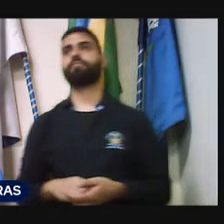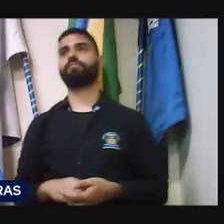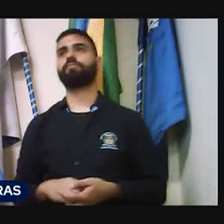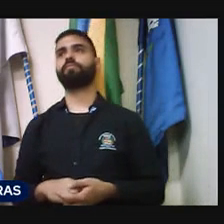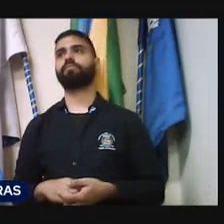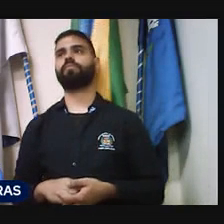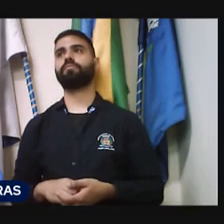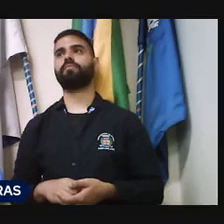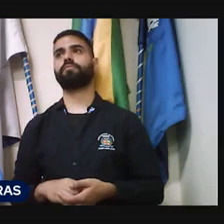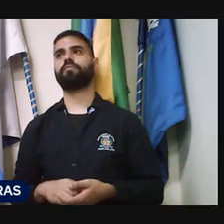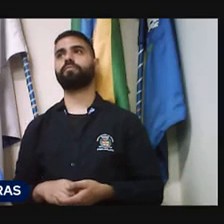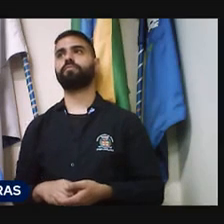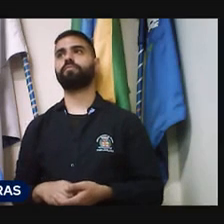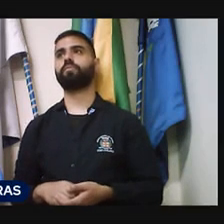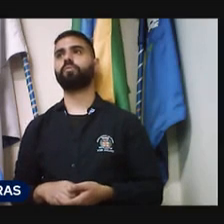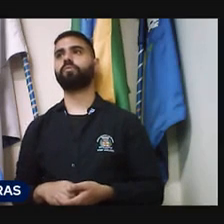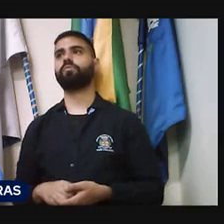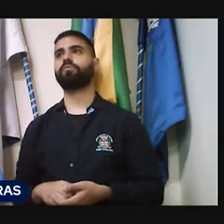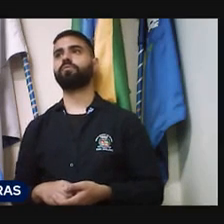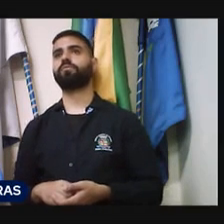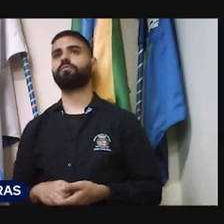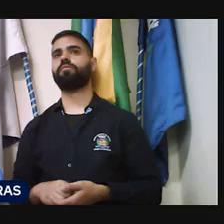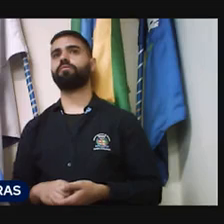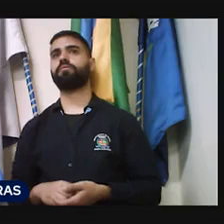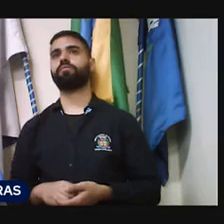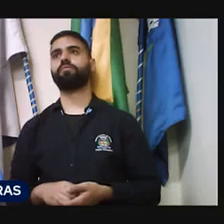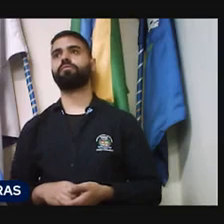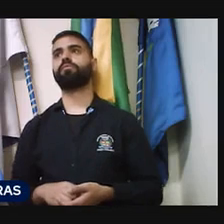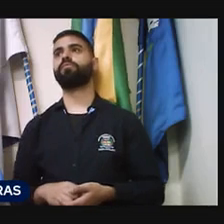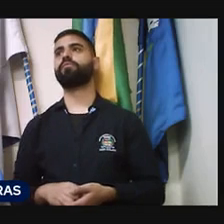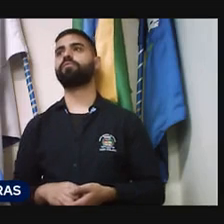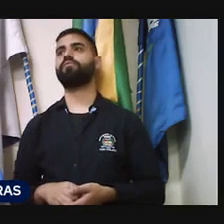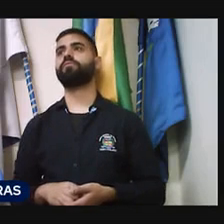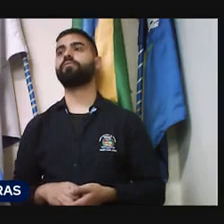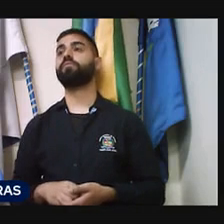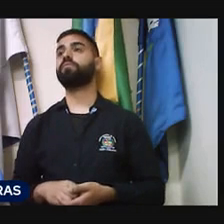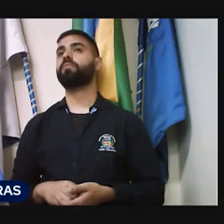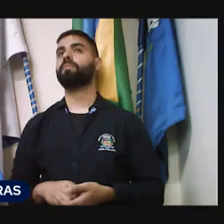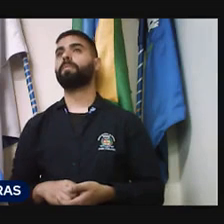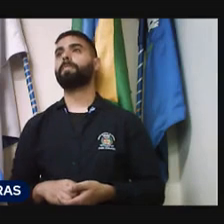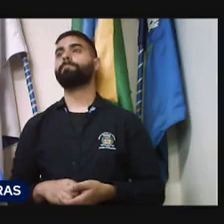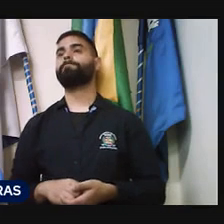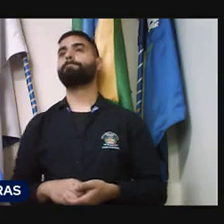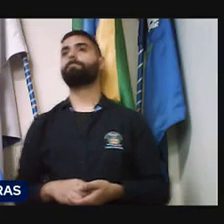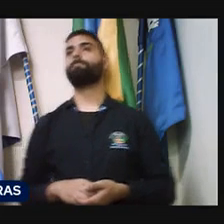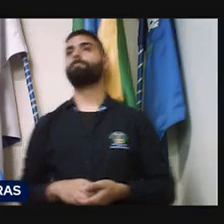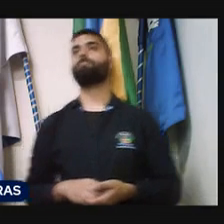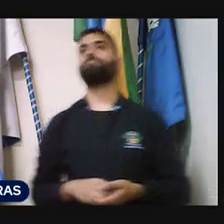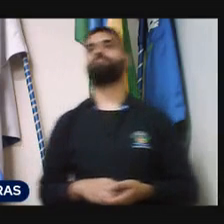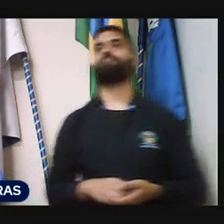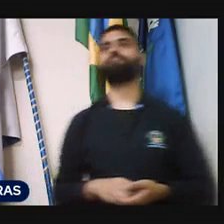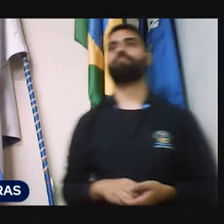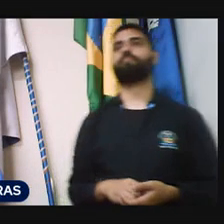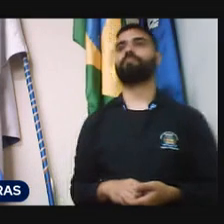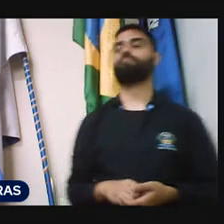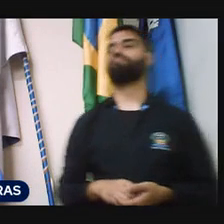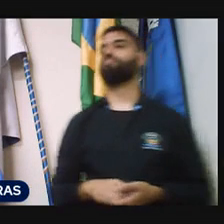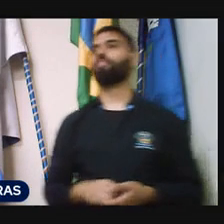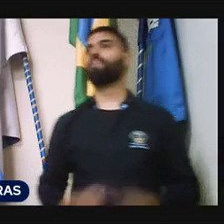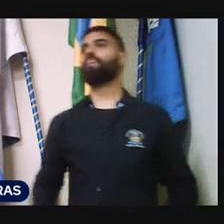discussão no avião no vereador que discutir passa o regime de votação os vereadores de concordo permaneçam Como estão